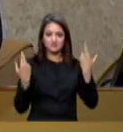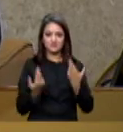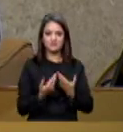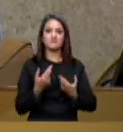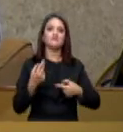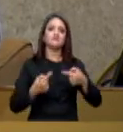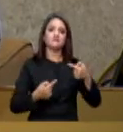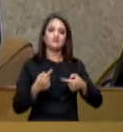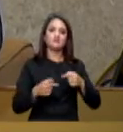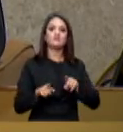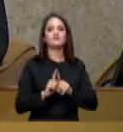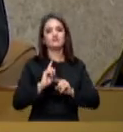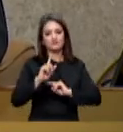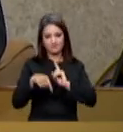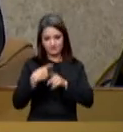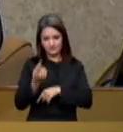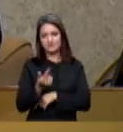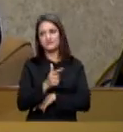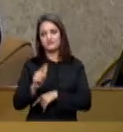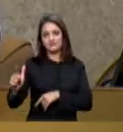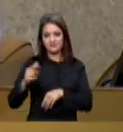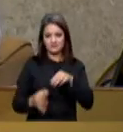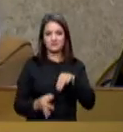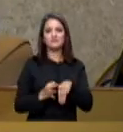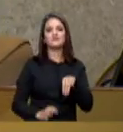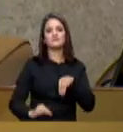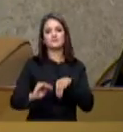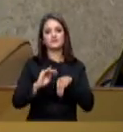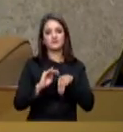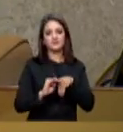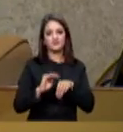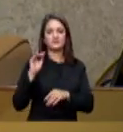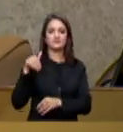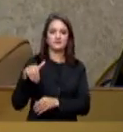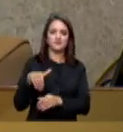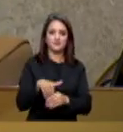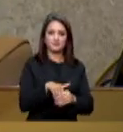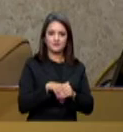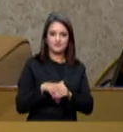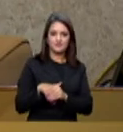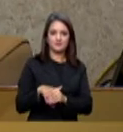conceder a palavra aos meus eminentes pares para a